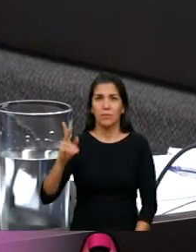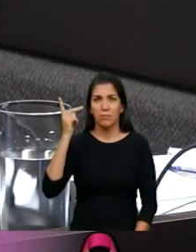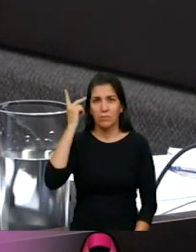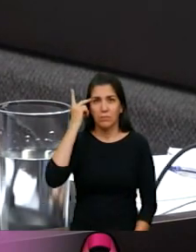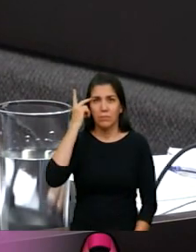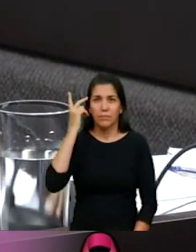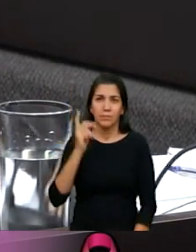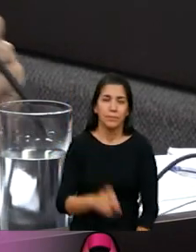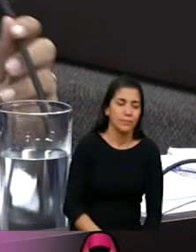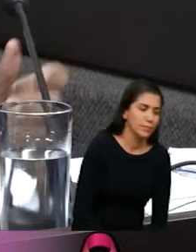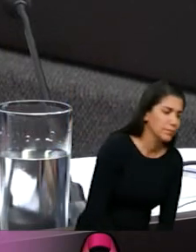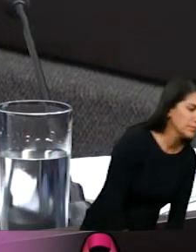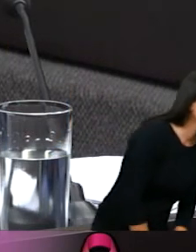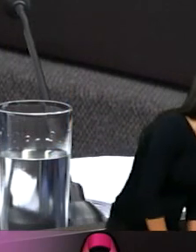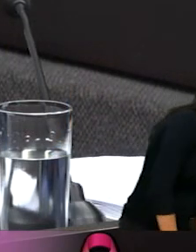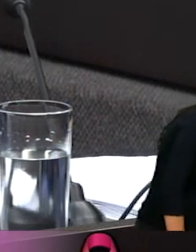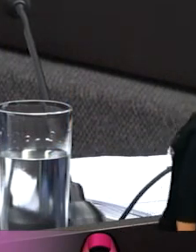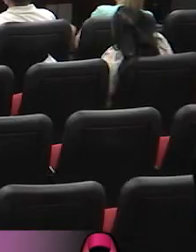Paulo.